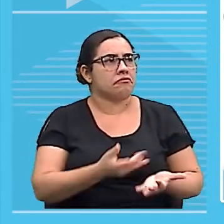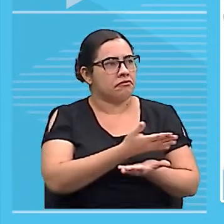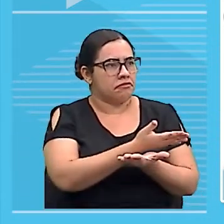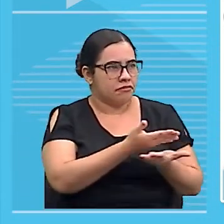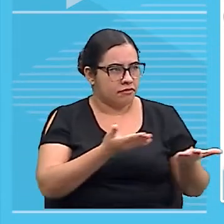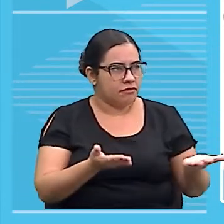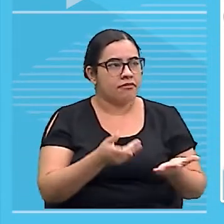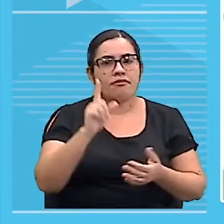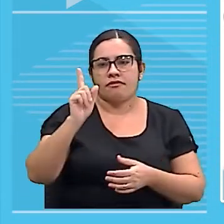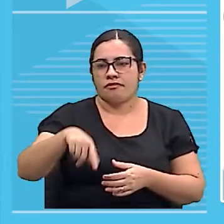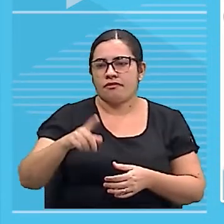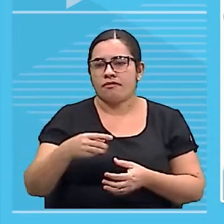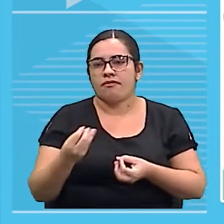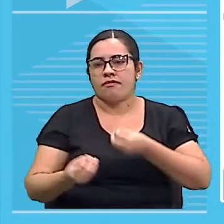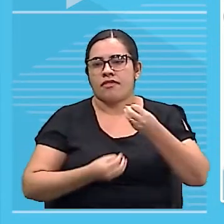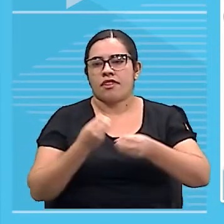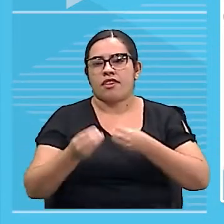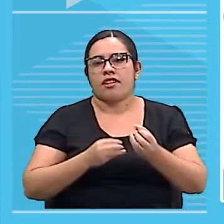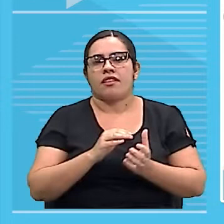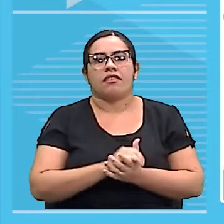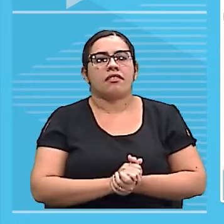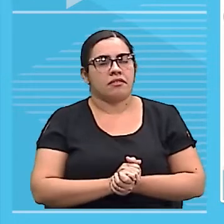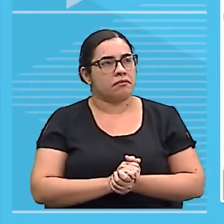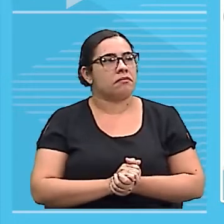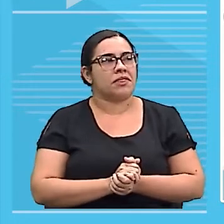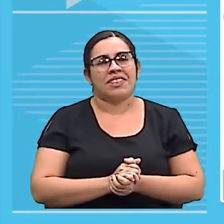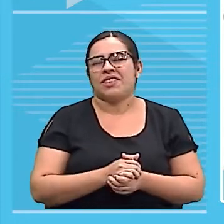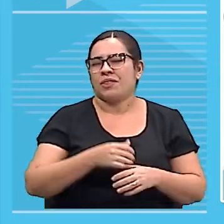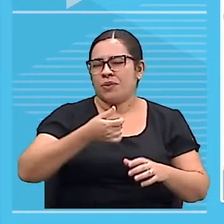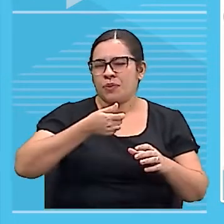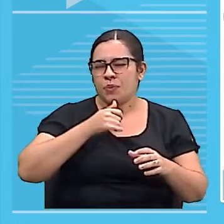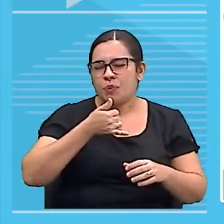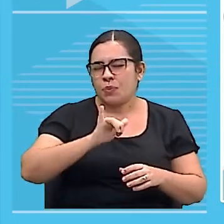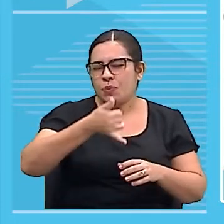a corrente elétrica é a mesma